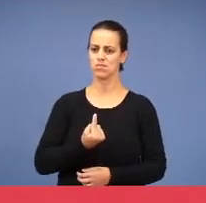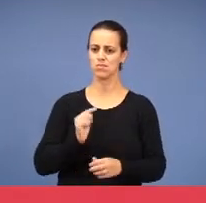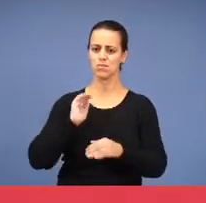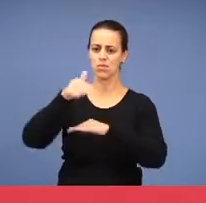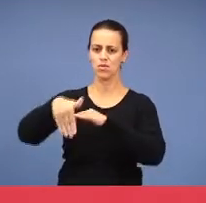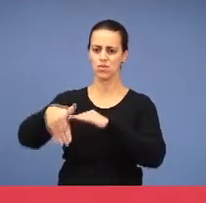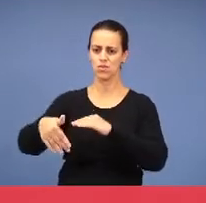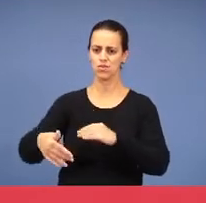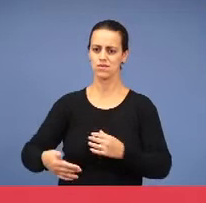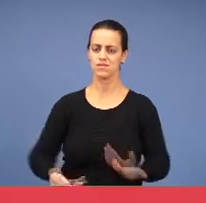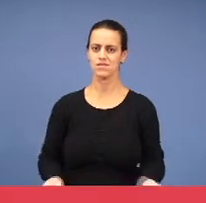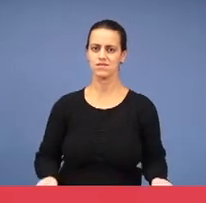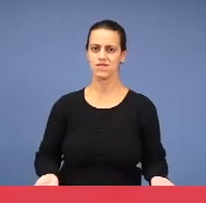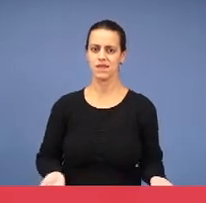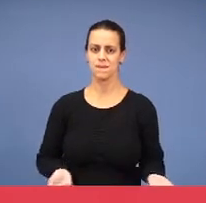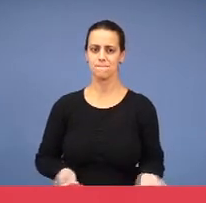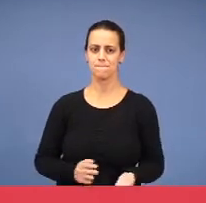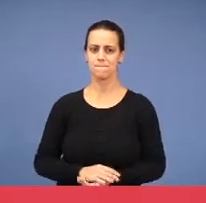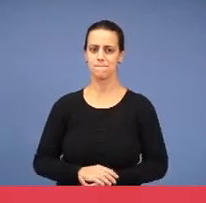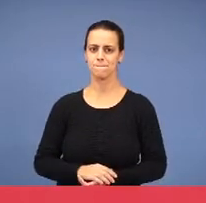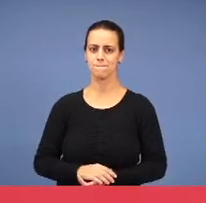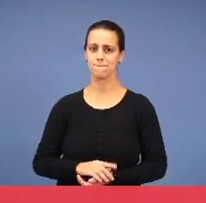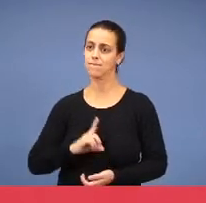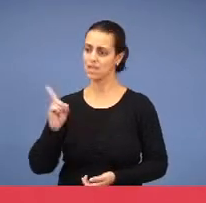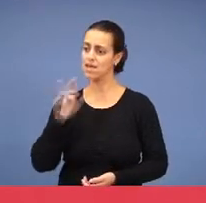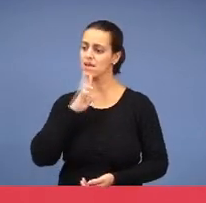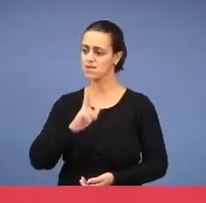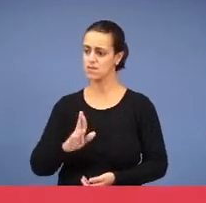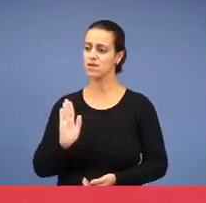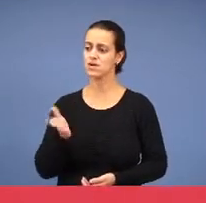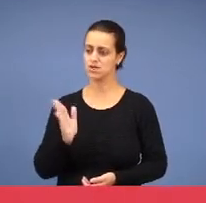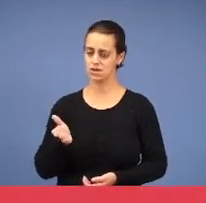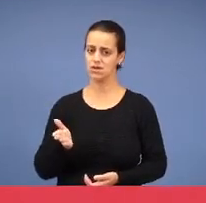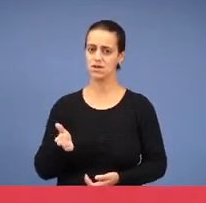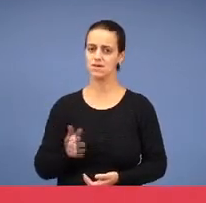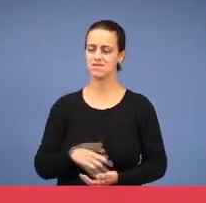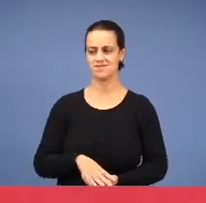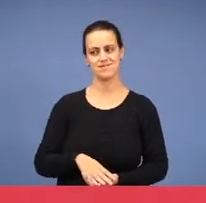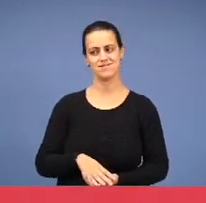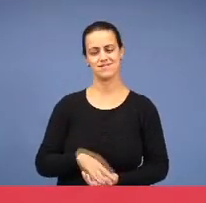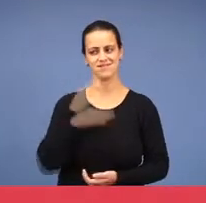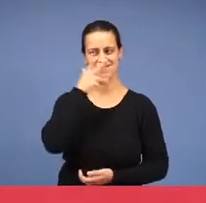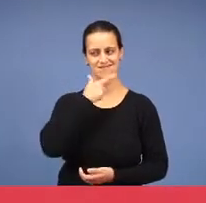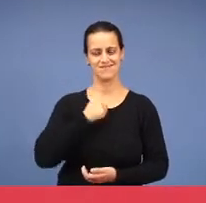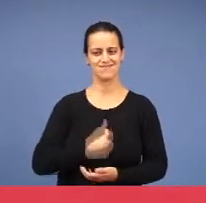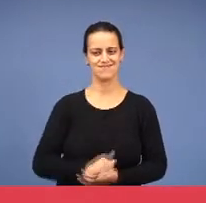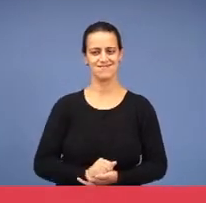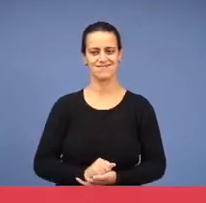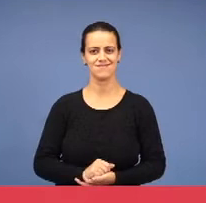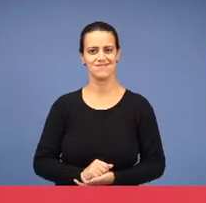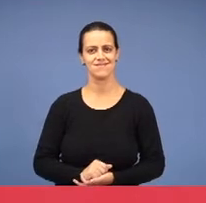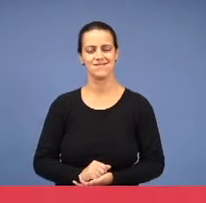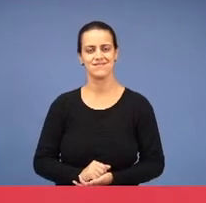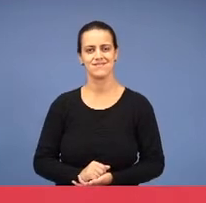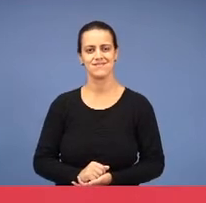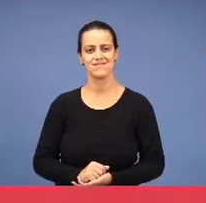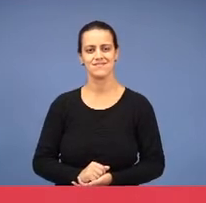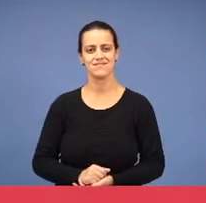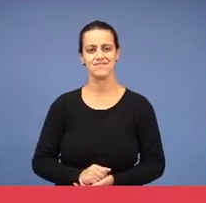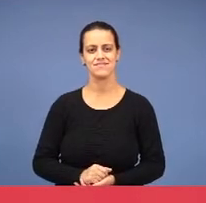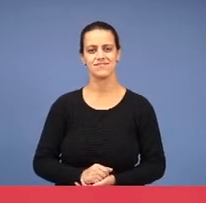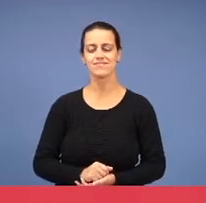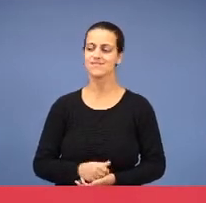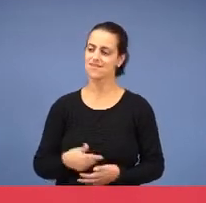Essa já foi respondida, mas é a pergunta para os irmãos lá. O que é a gracinha? Continua o segundo. Segunda pergunta,